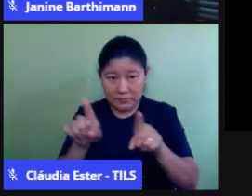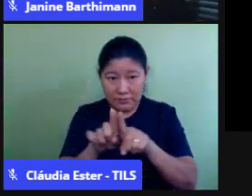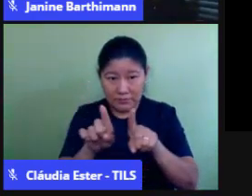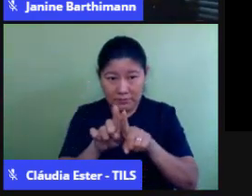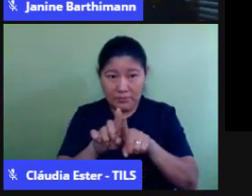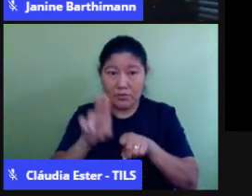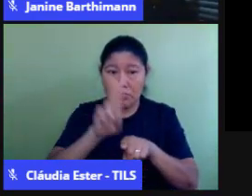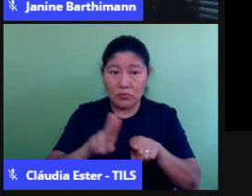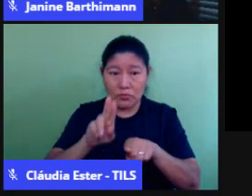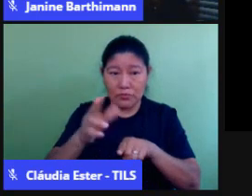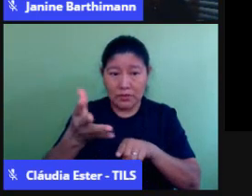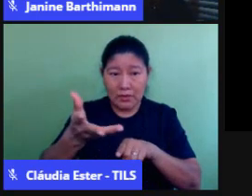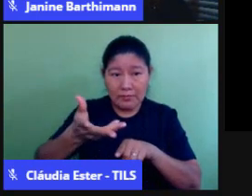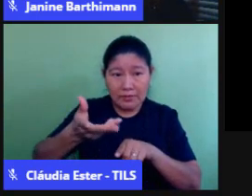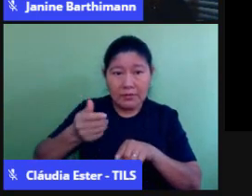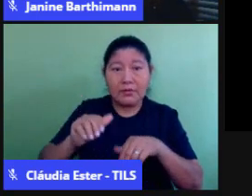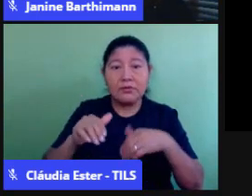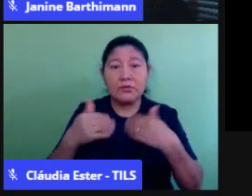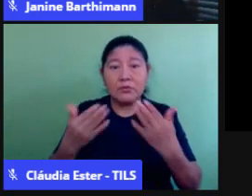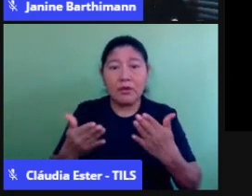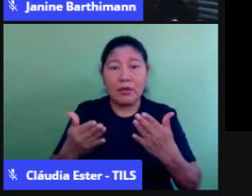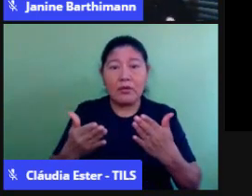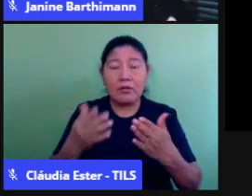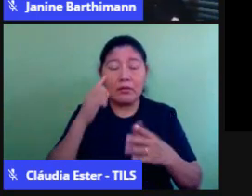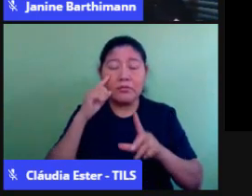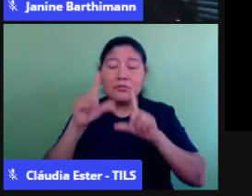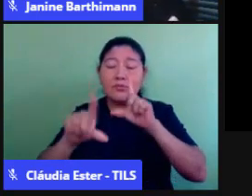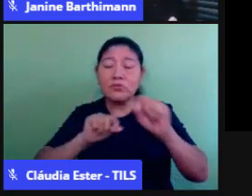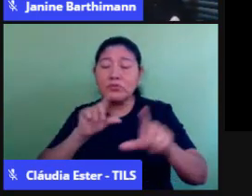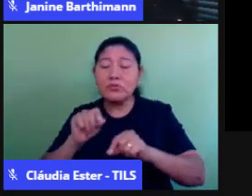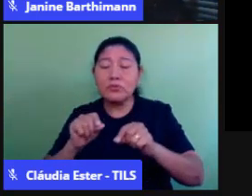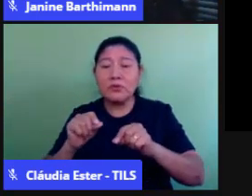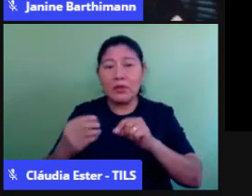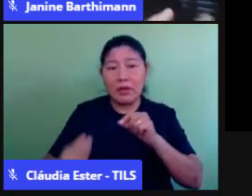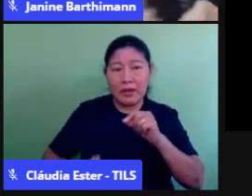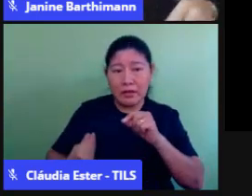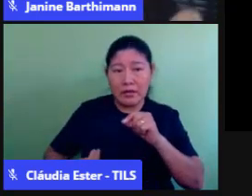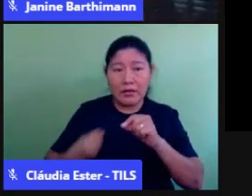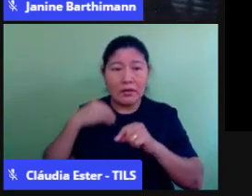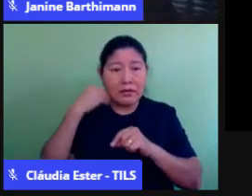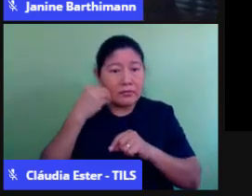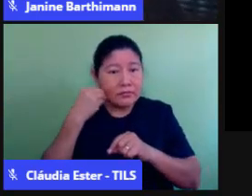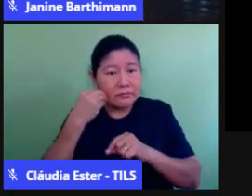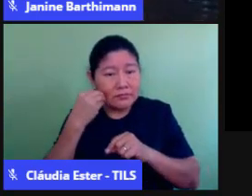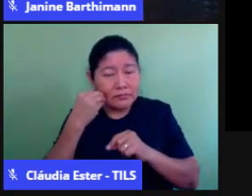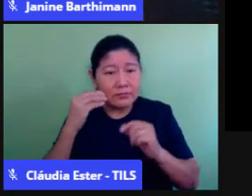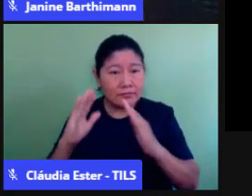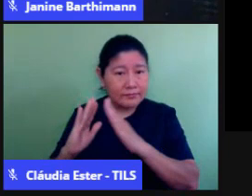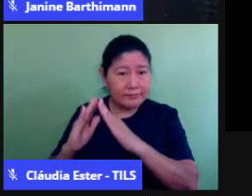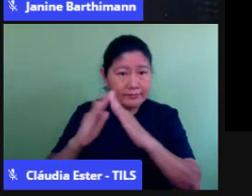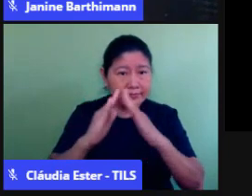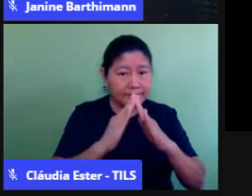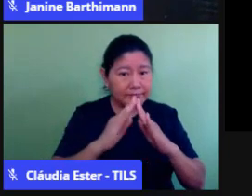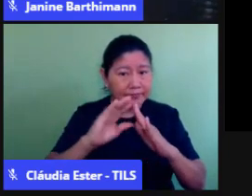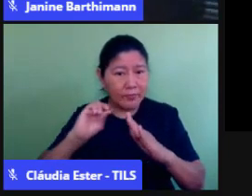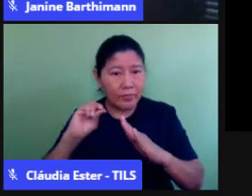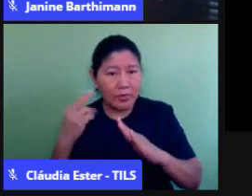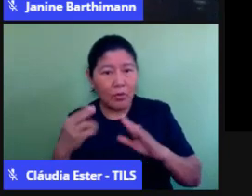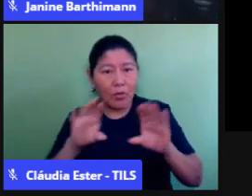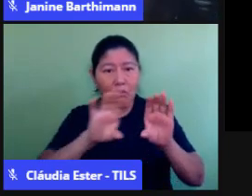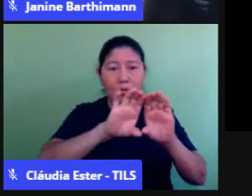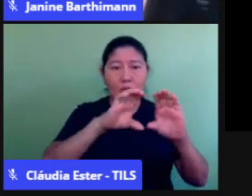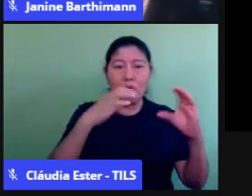Selecionar em seus lugares de vivência, em suas histórias familiares, ou da comunidade elementos de